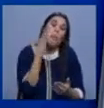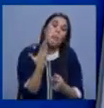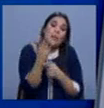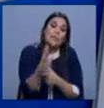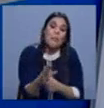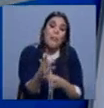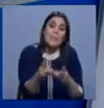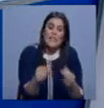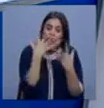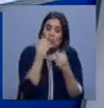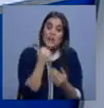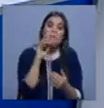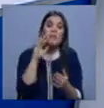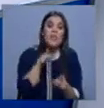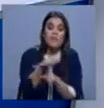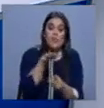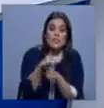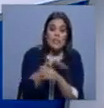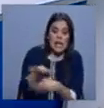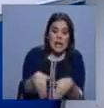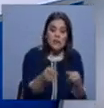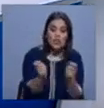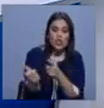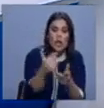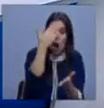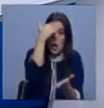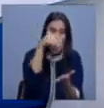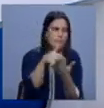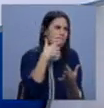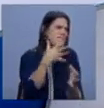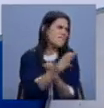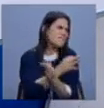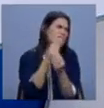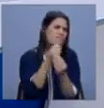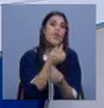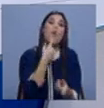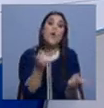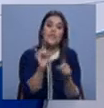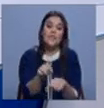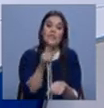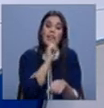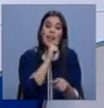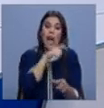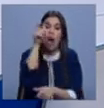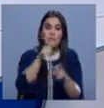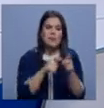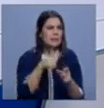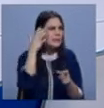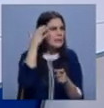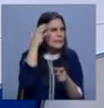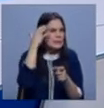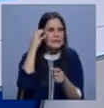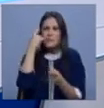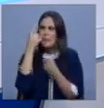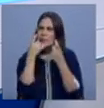escura afeta a trajetória das estrelas. Portanto, é um resultado notável que, uma vez mais, vai pôr os astrónomos a coçar as cabeças para tentar perceber como